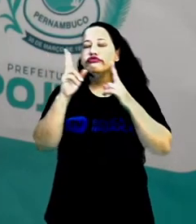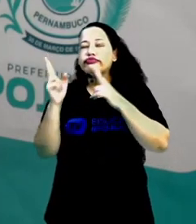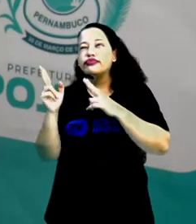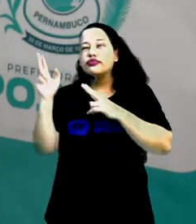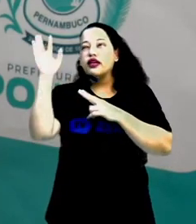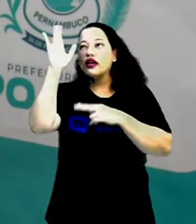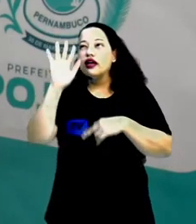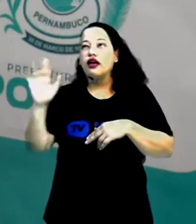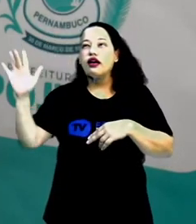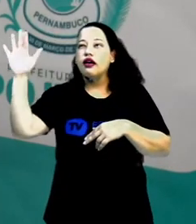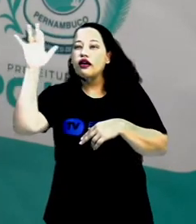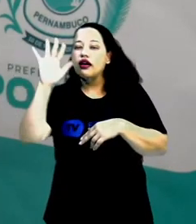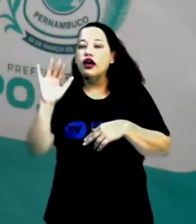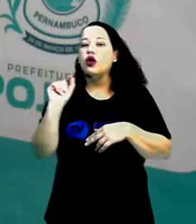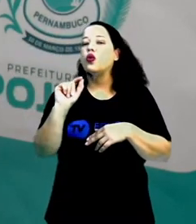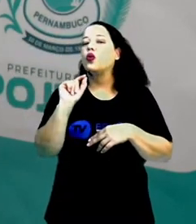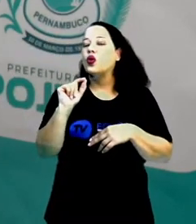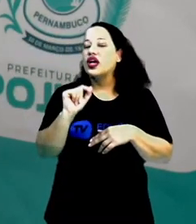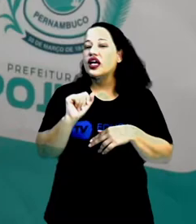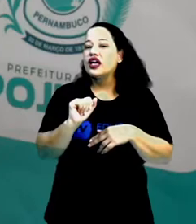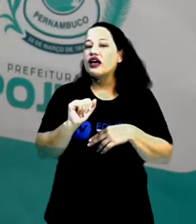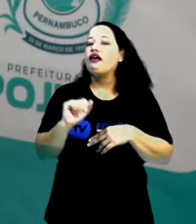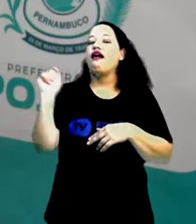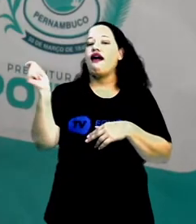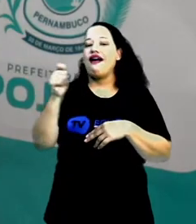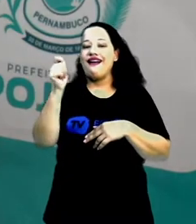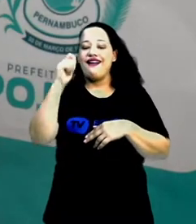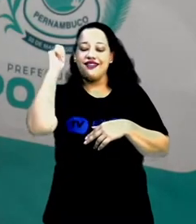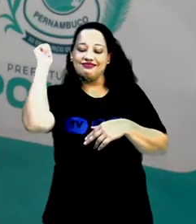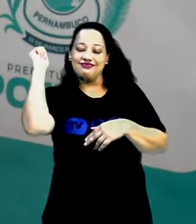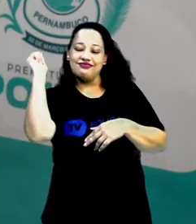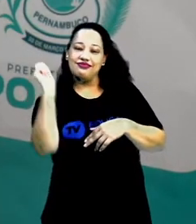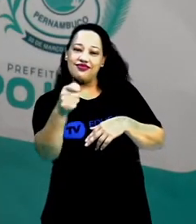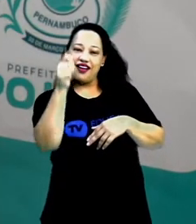Clara? A fada